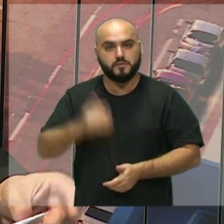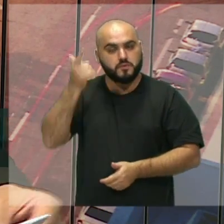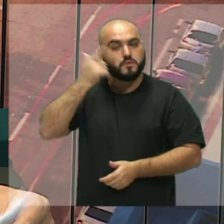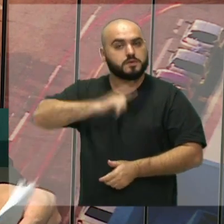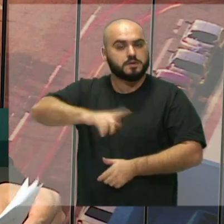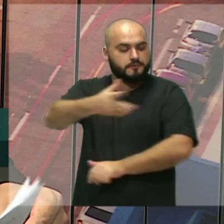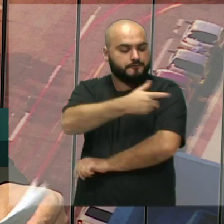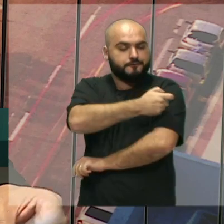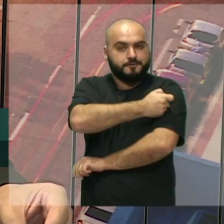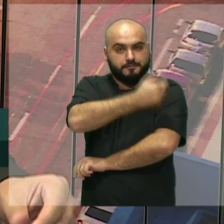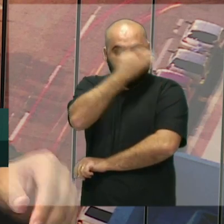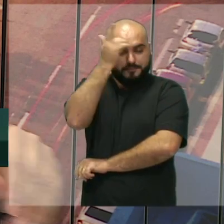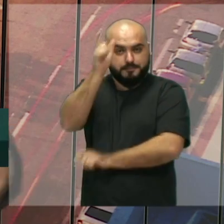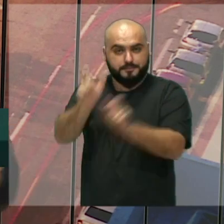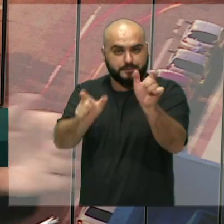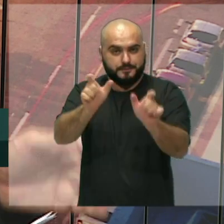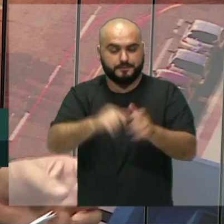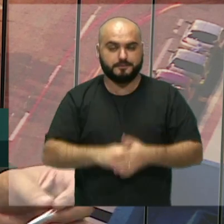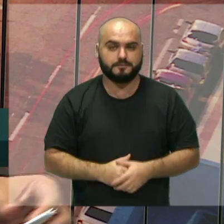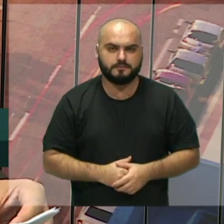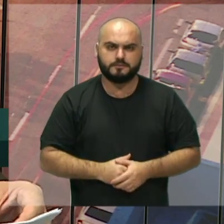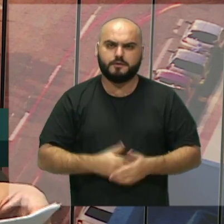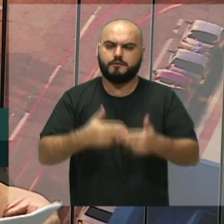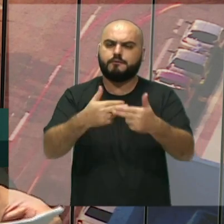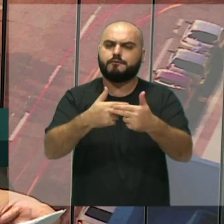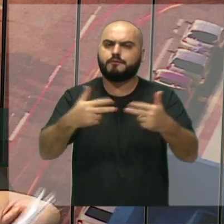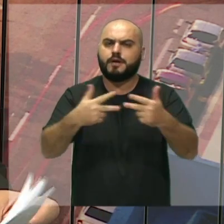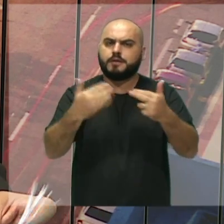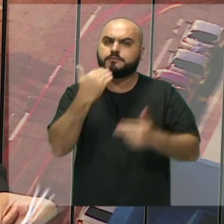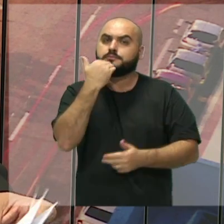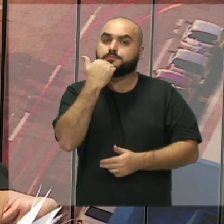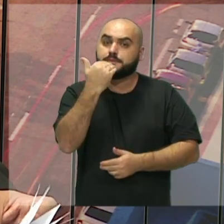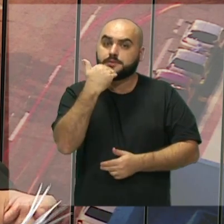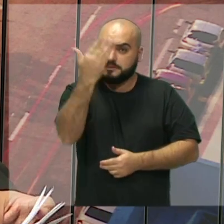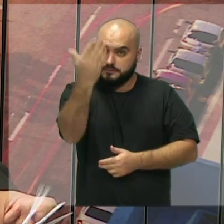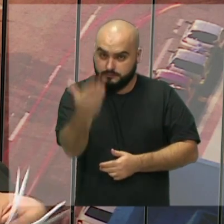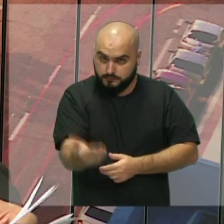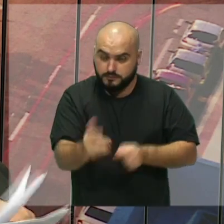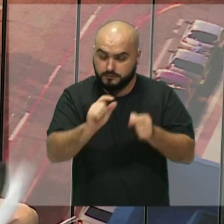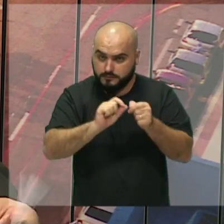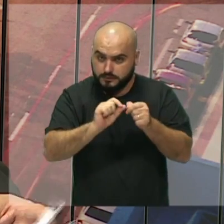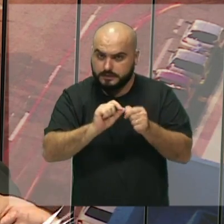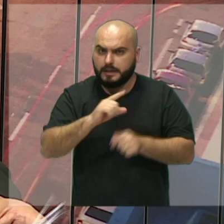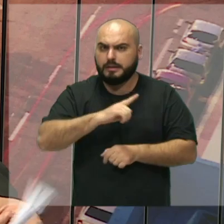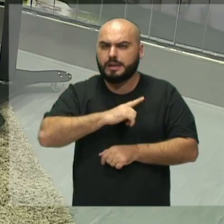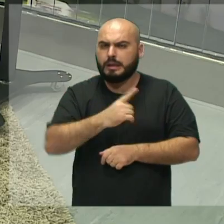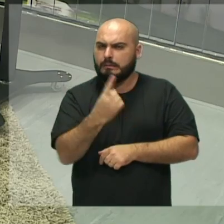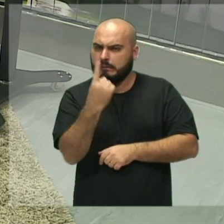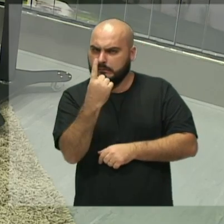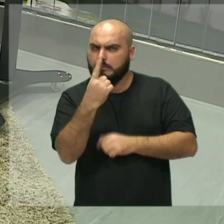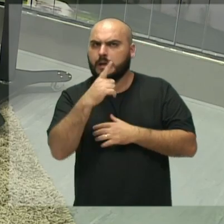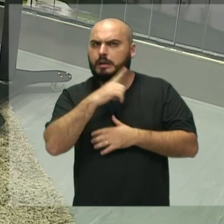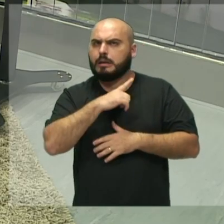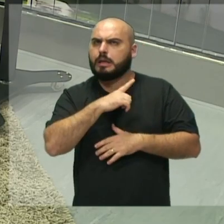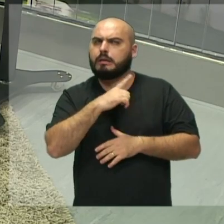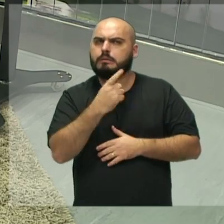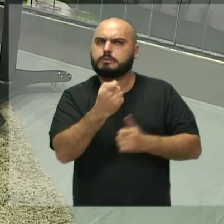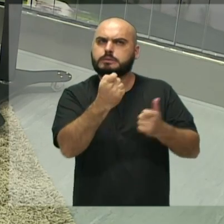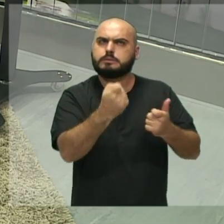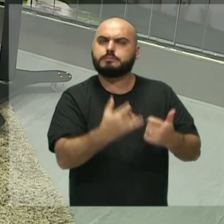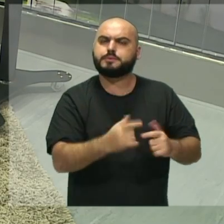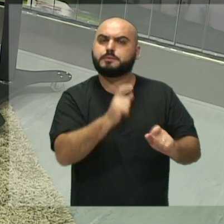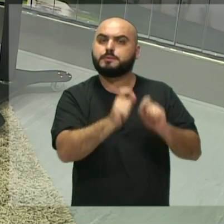vacinados. Entre as diversas indicações que o senhor fez, tem uma que a gente destaca, que são